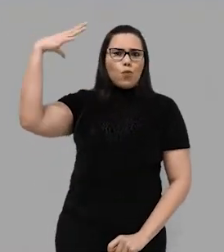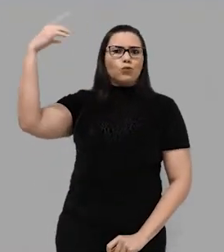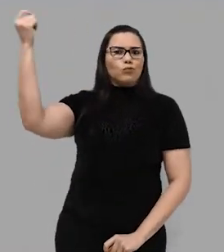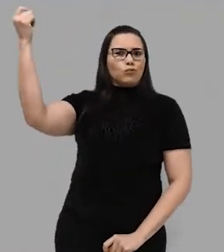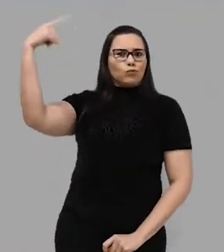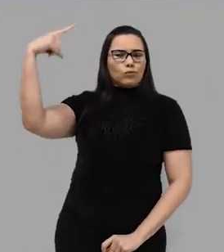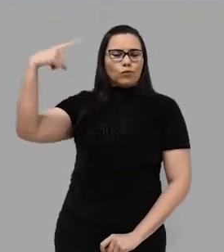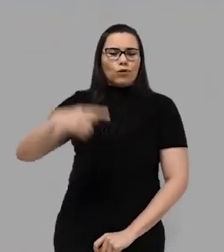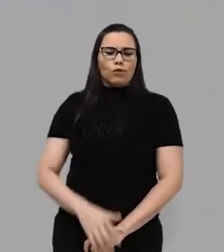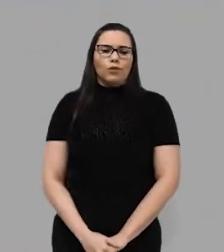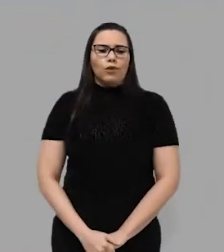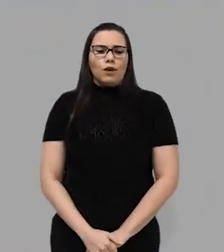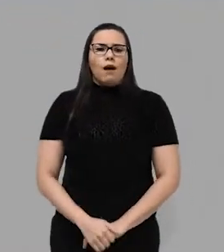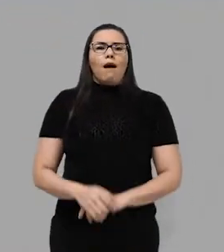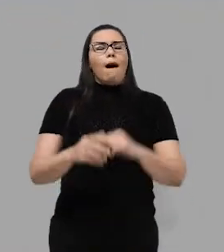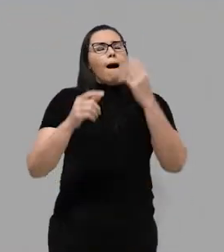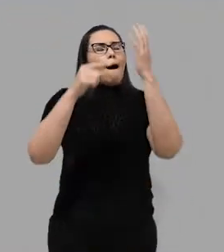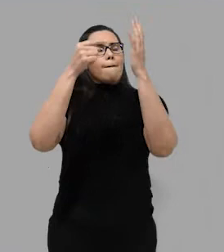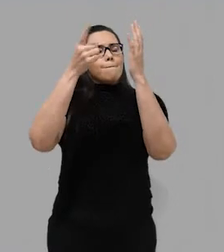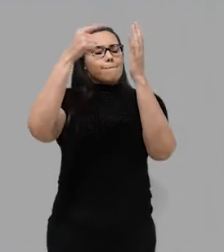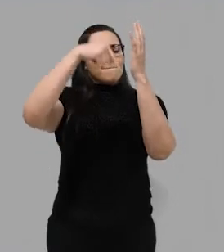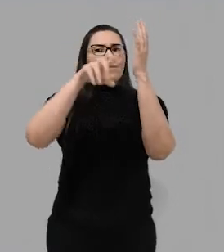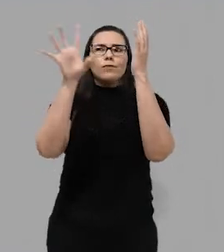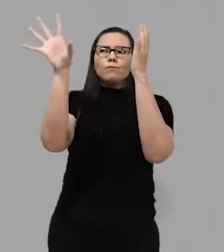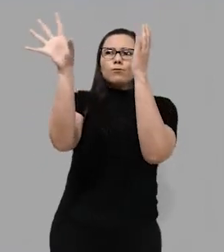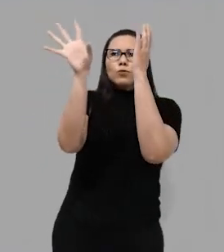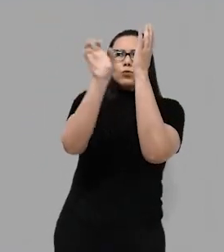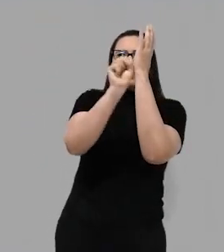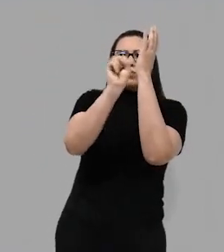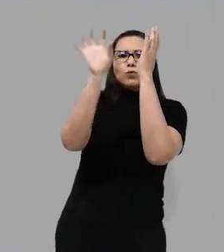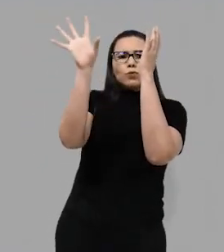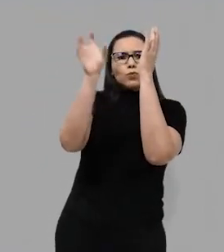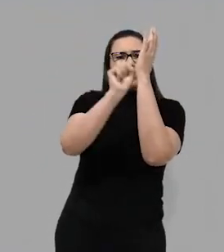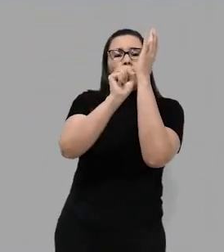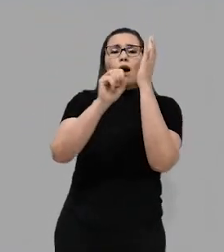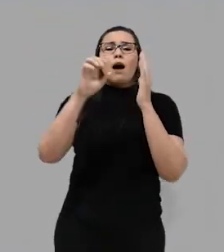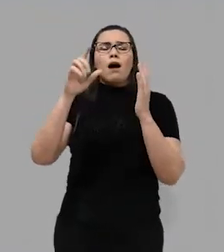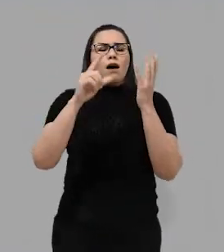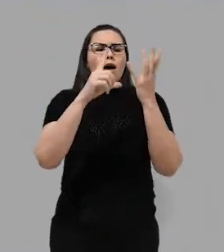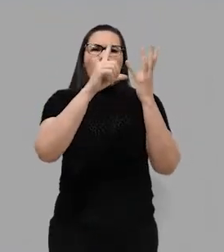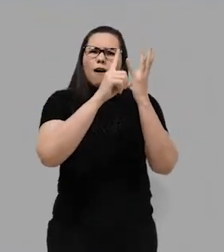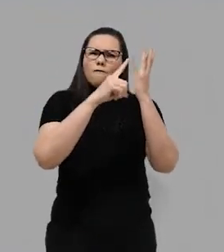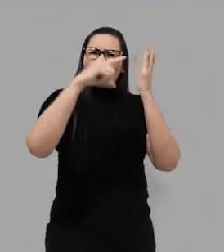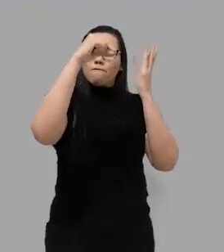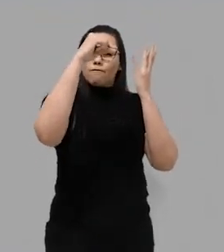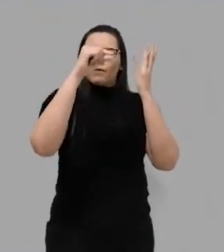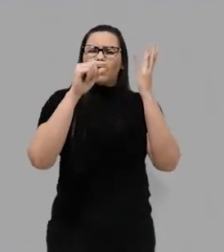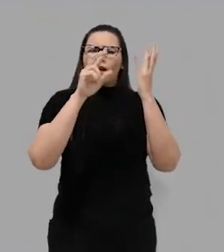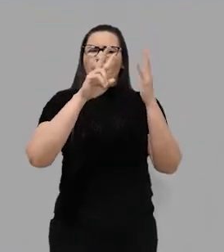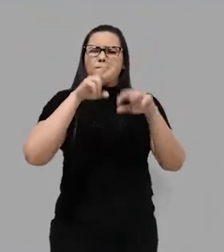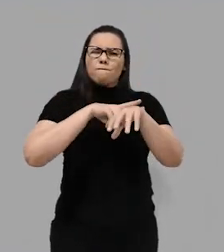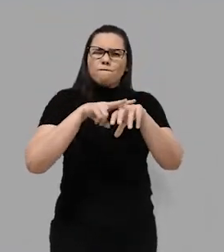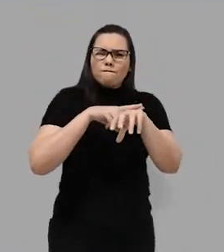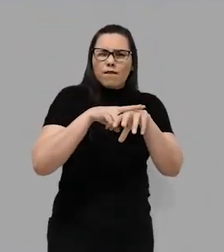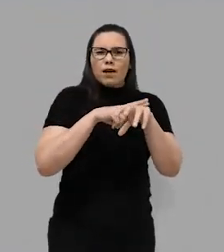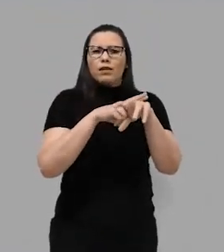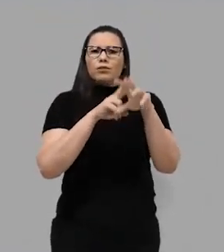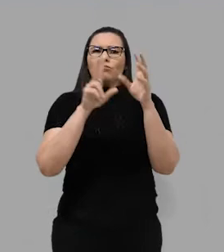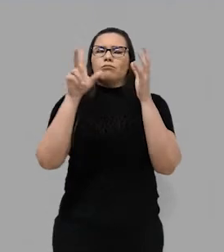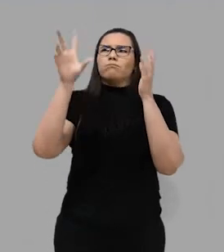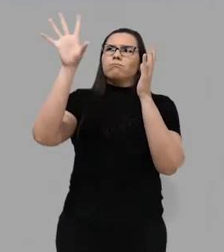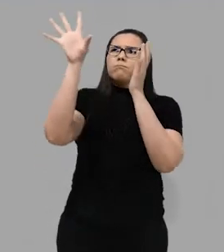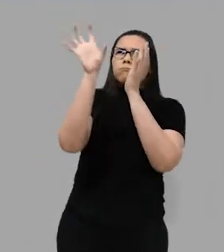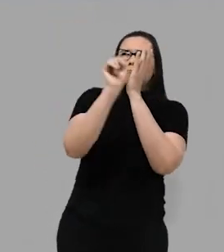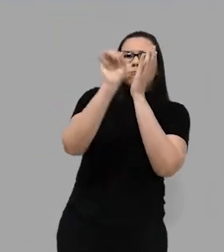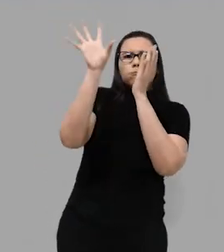absorvida pela clorofila, que é um pigmento verde da planta, ok? E nesse processo, essa